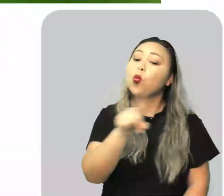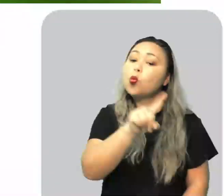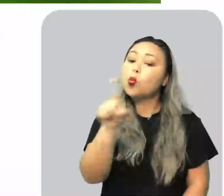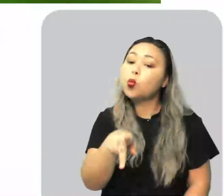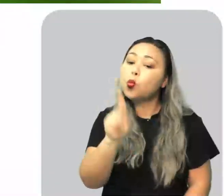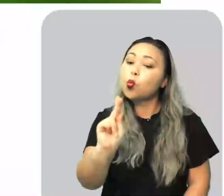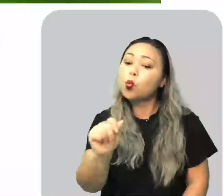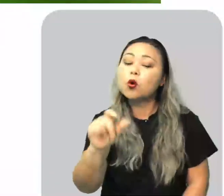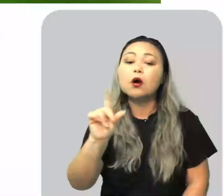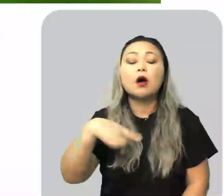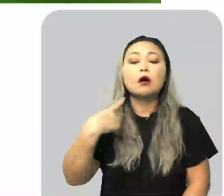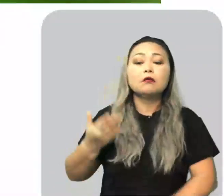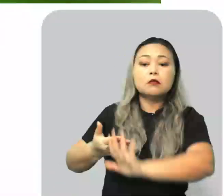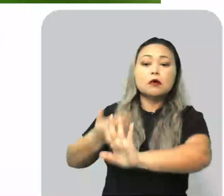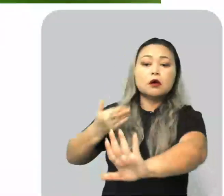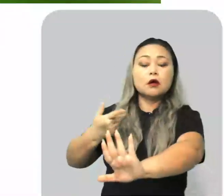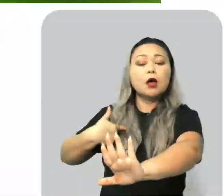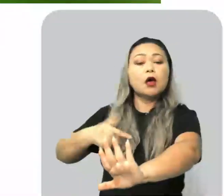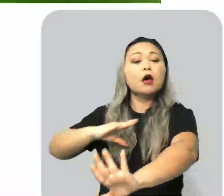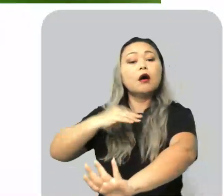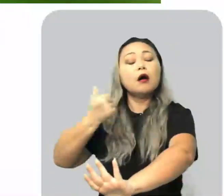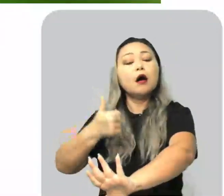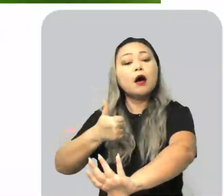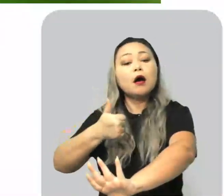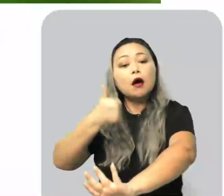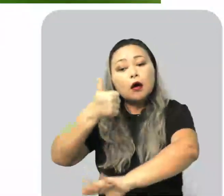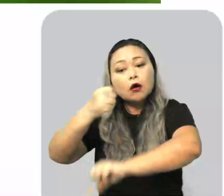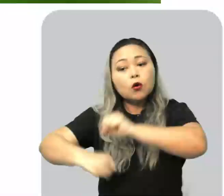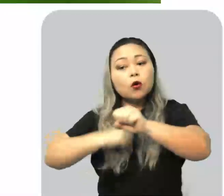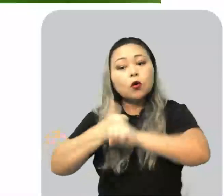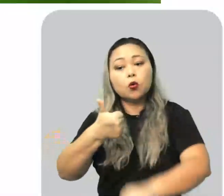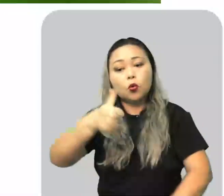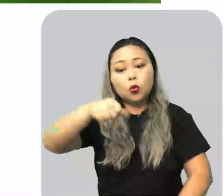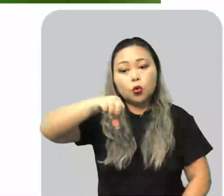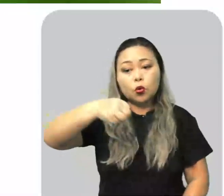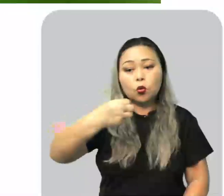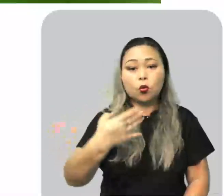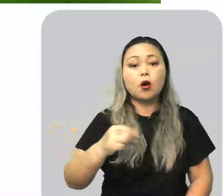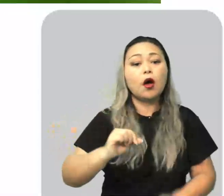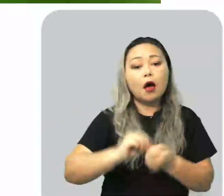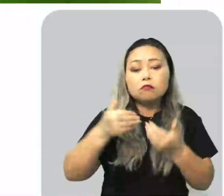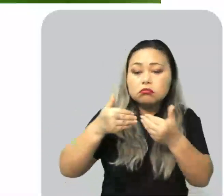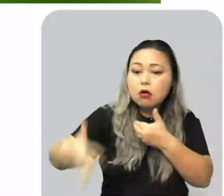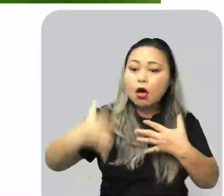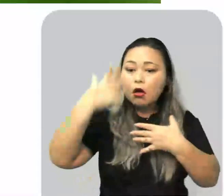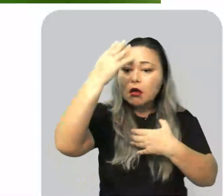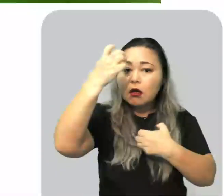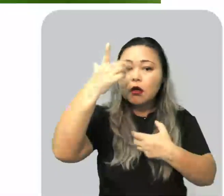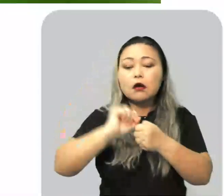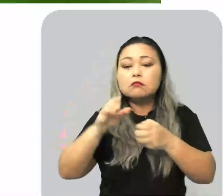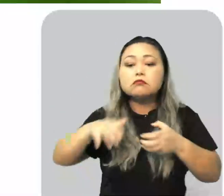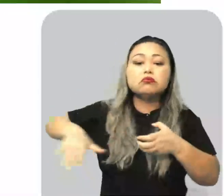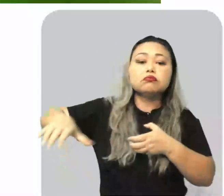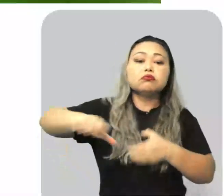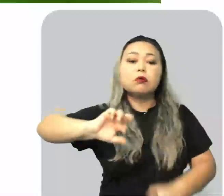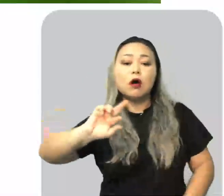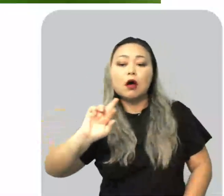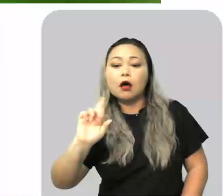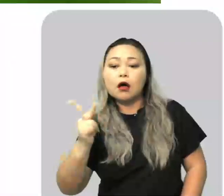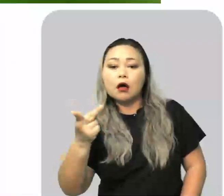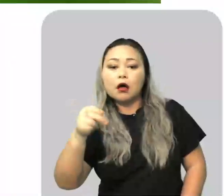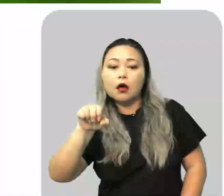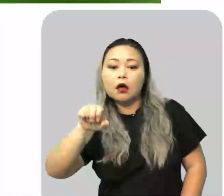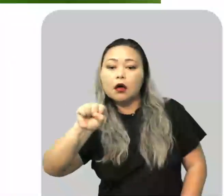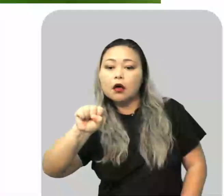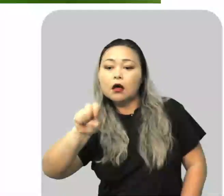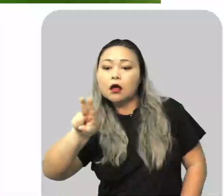pela primeira vez em 1947 a partir de macacos rhesus, né, do gênero rhesus, utilizado como sentinelas